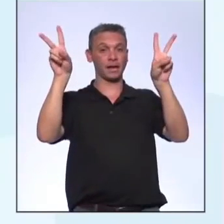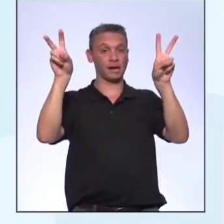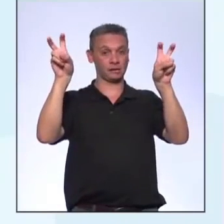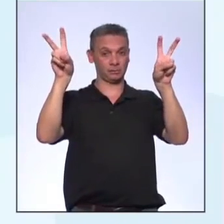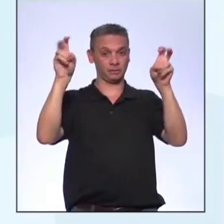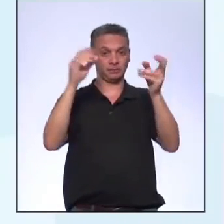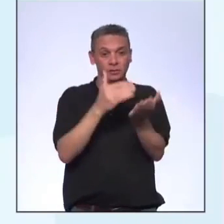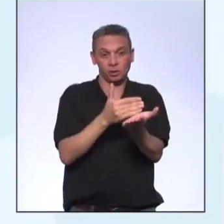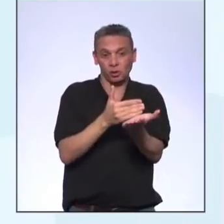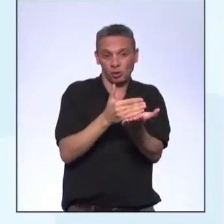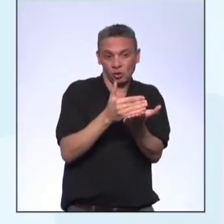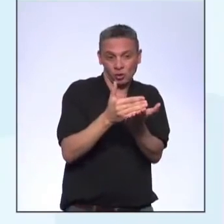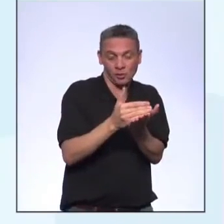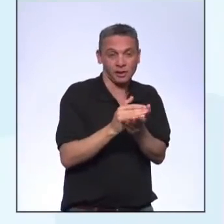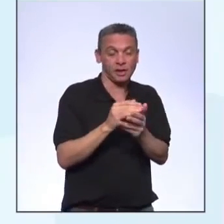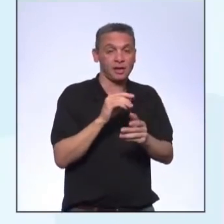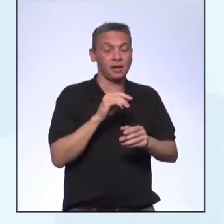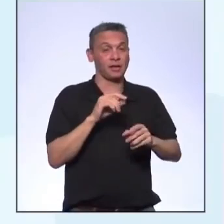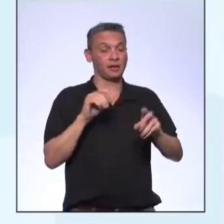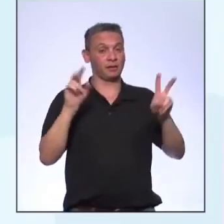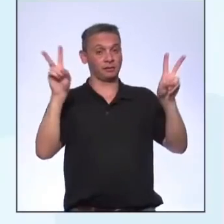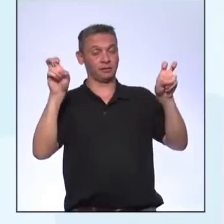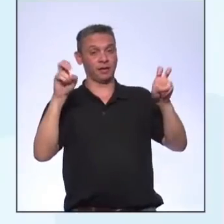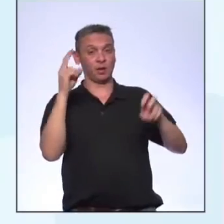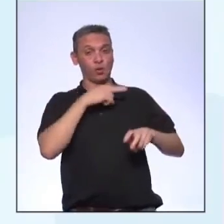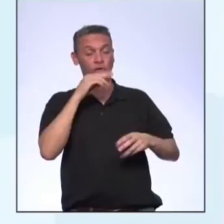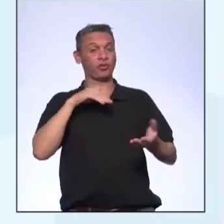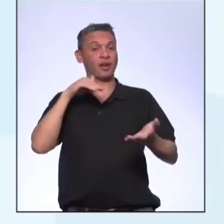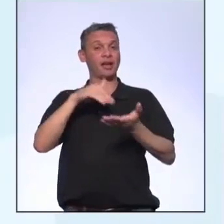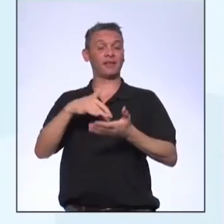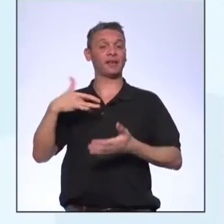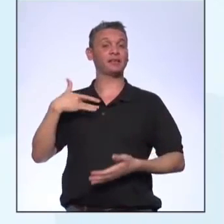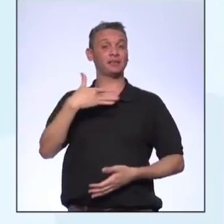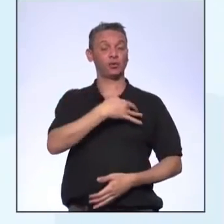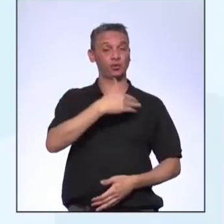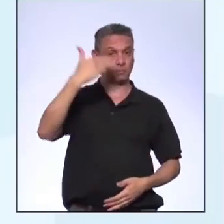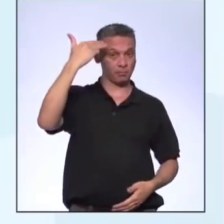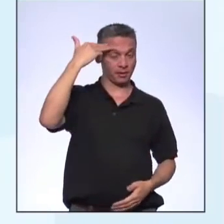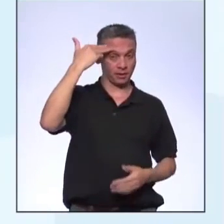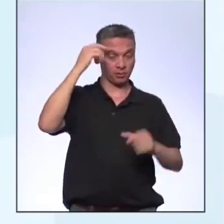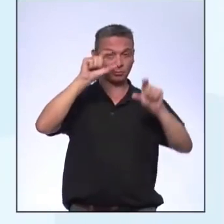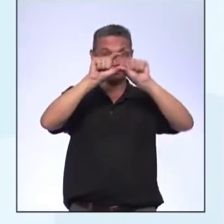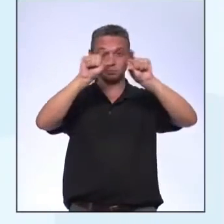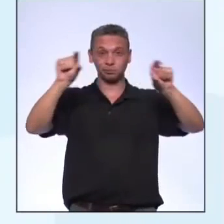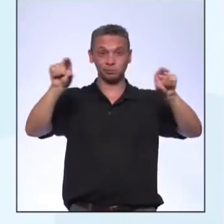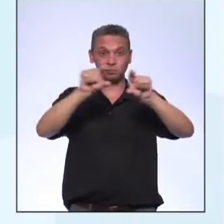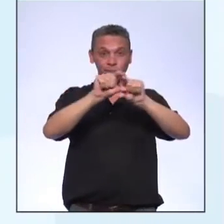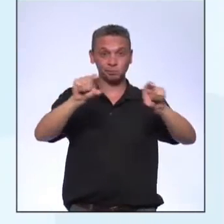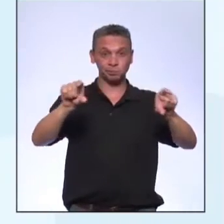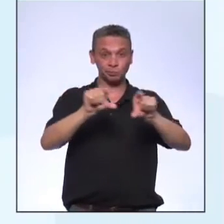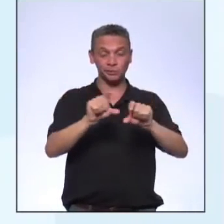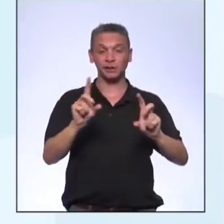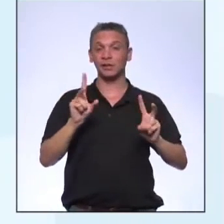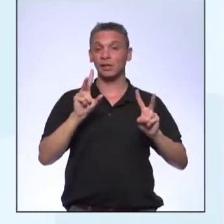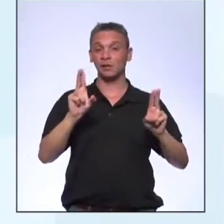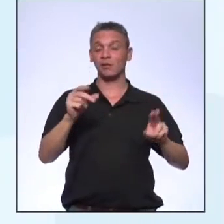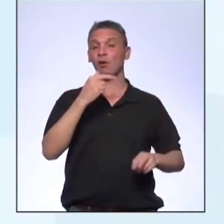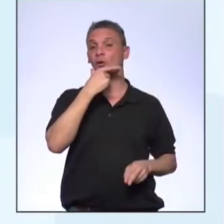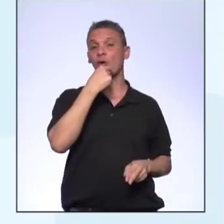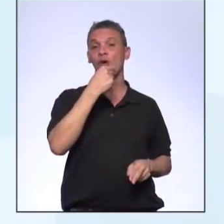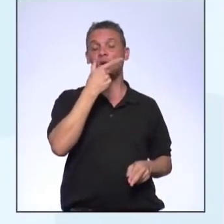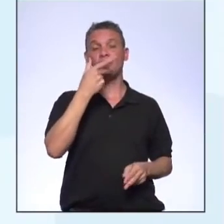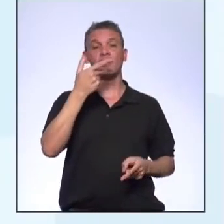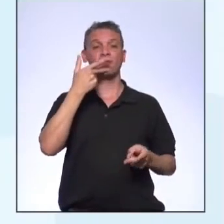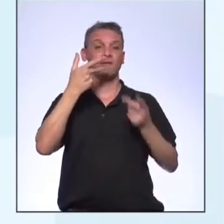que começa com é urgente, vai até saúde mental, fala exatamente do jeito que ele falou, em primeira pessoa, do jeito que ele